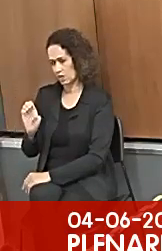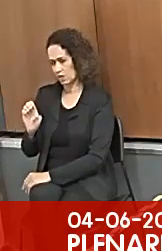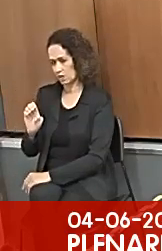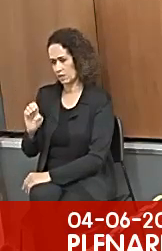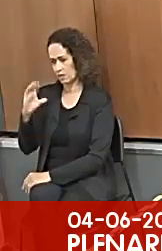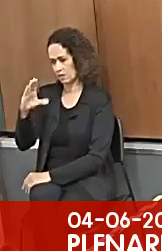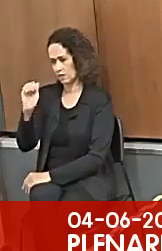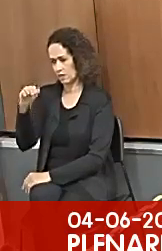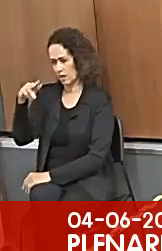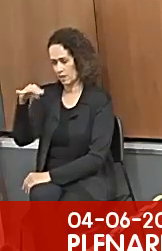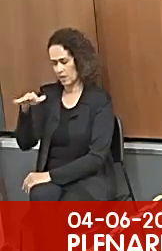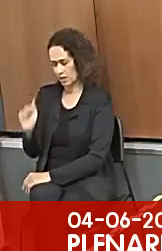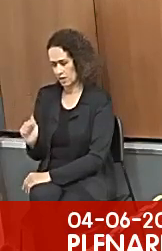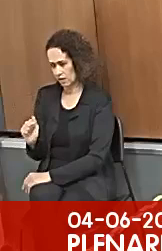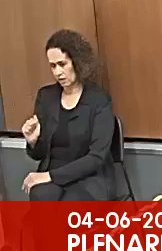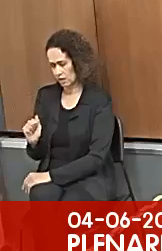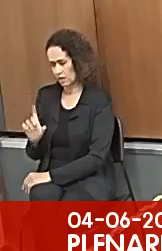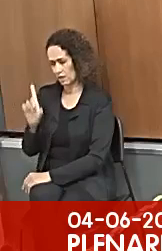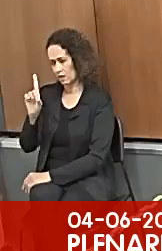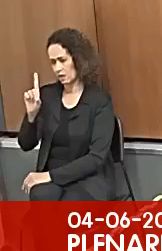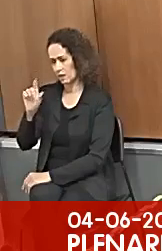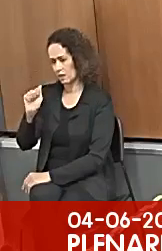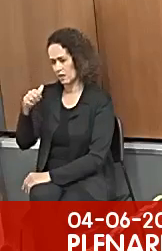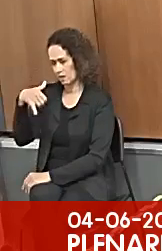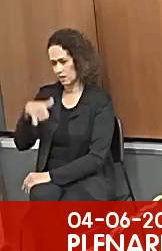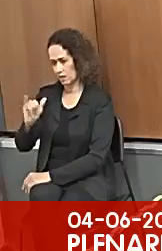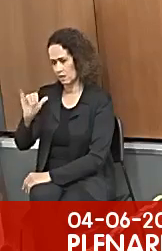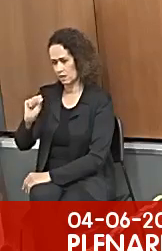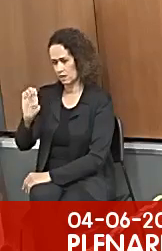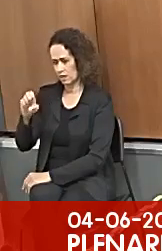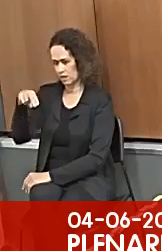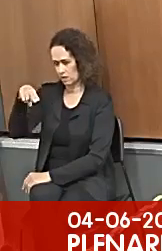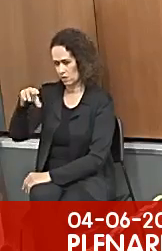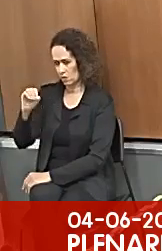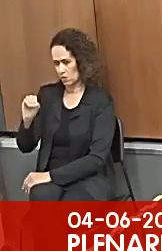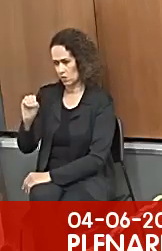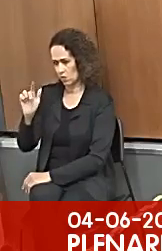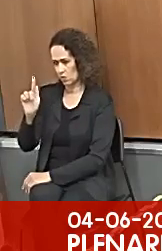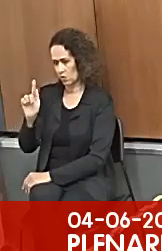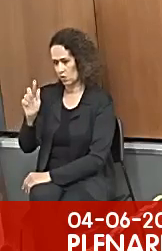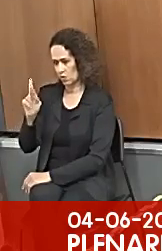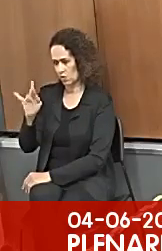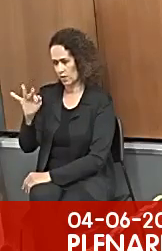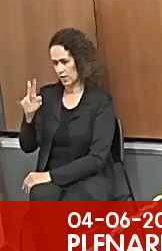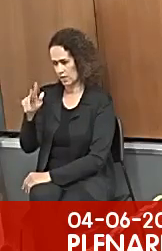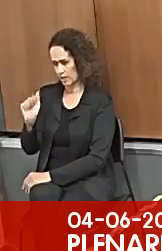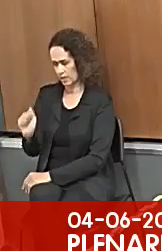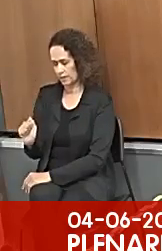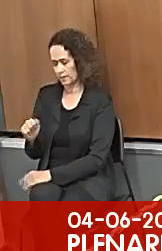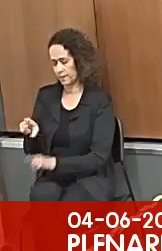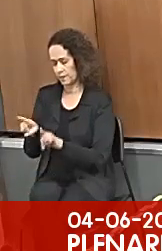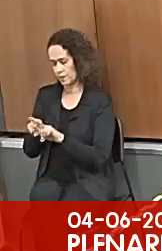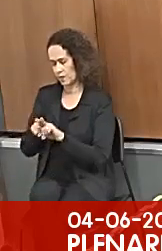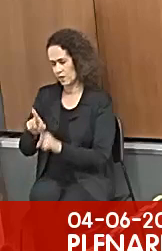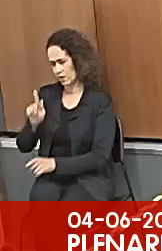Andrade, na Deise Nogueira, na Lu Alves, na Jumara